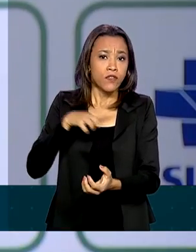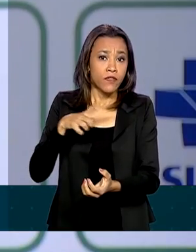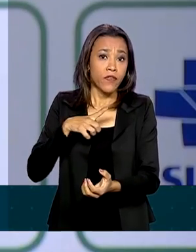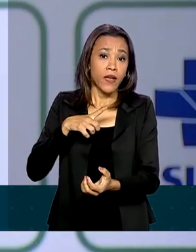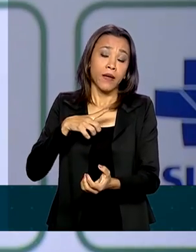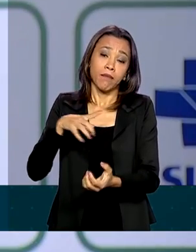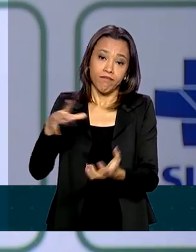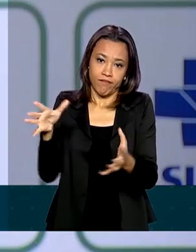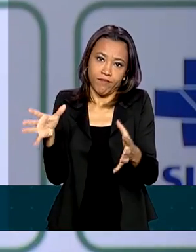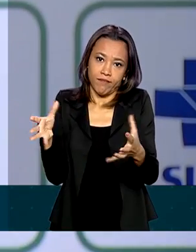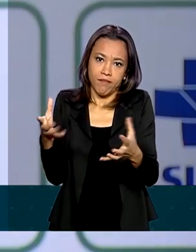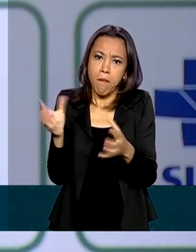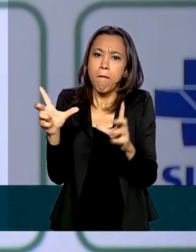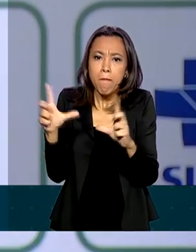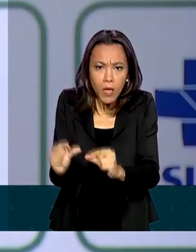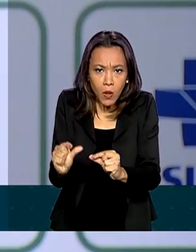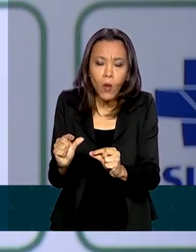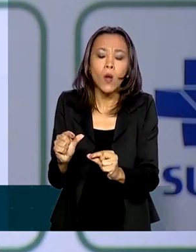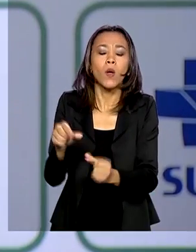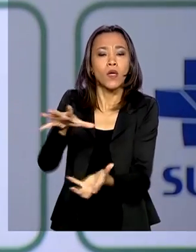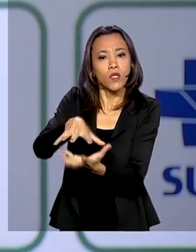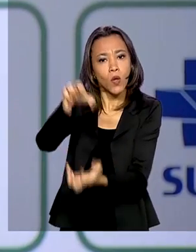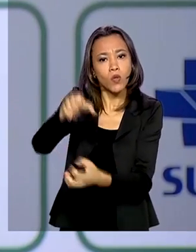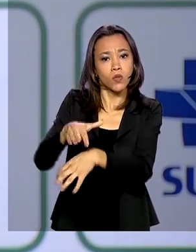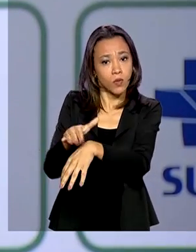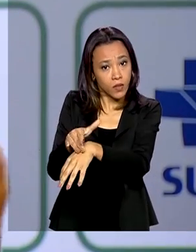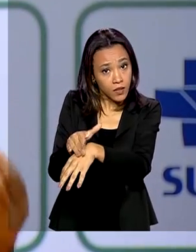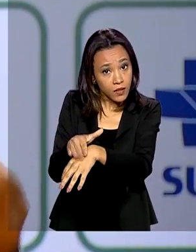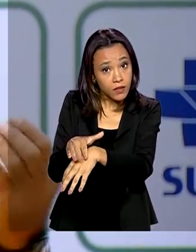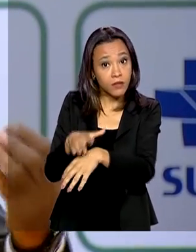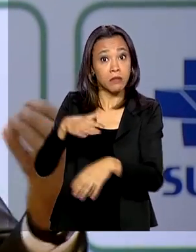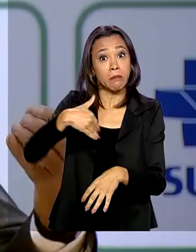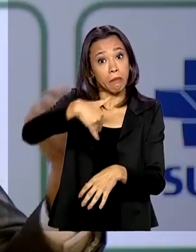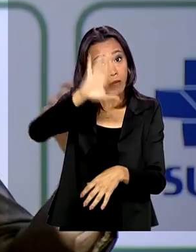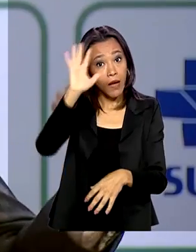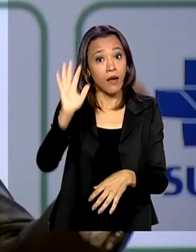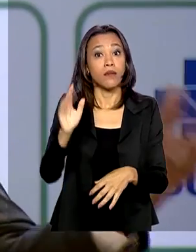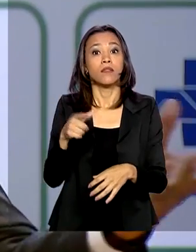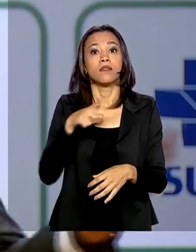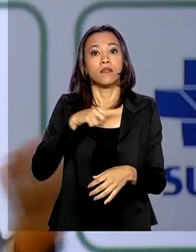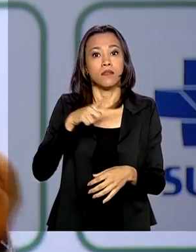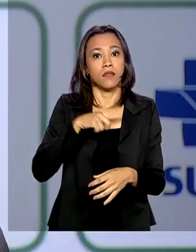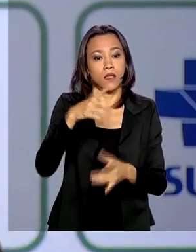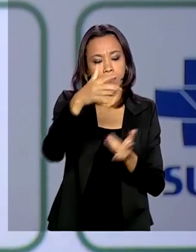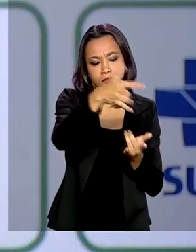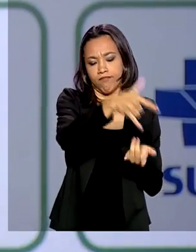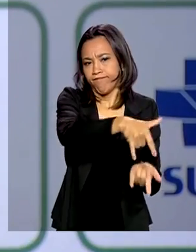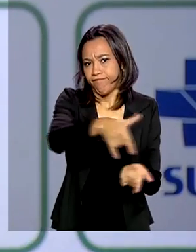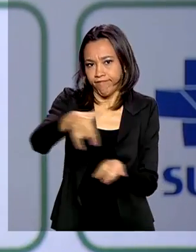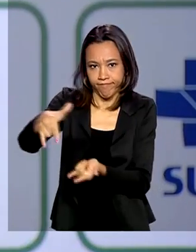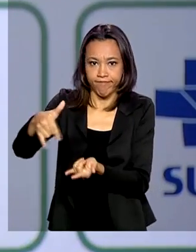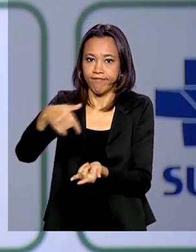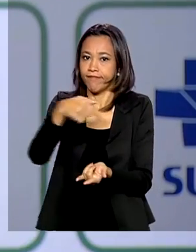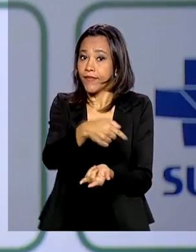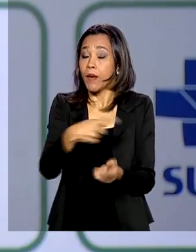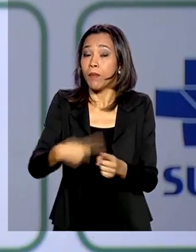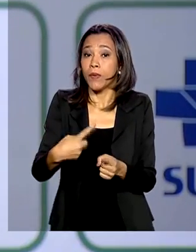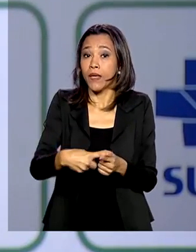esta gripe, menos pressão nós colocaremos nos leitos de CTI. Já que eles,